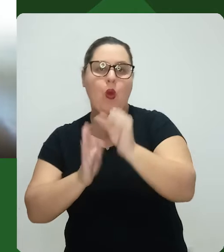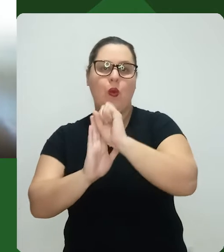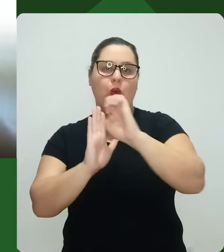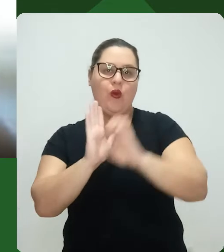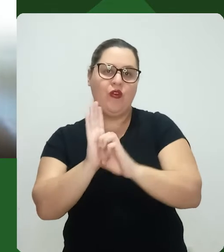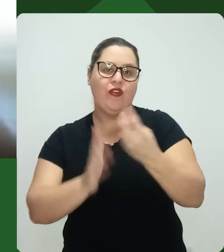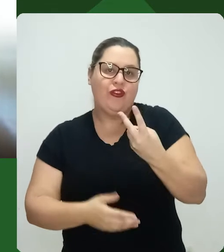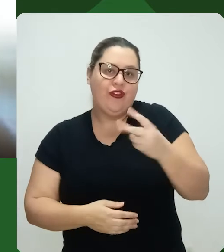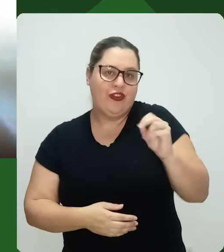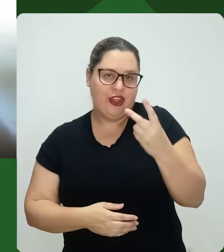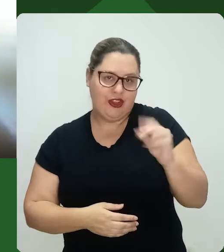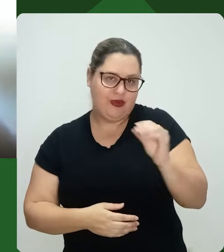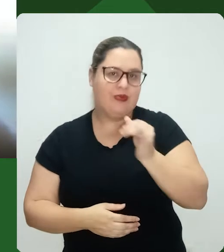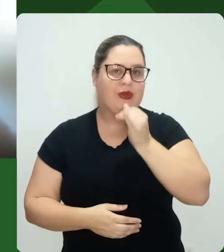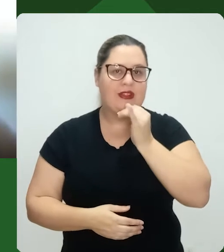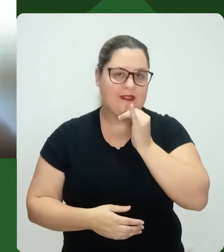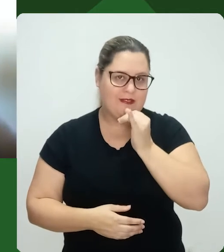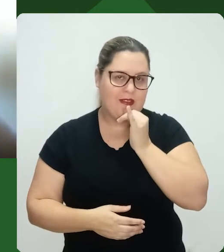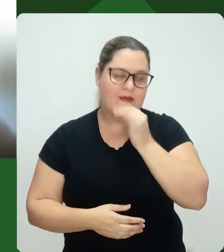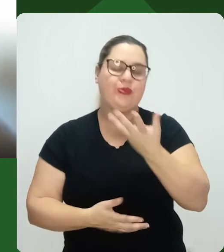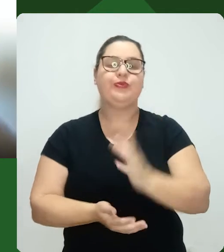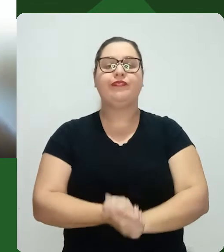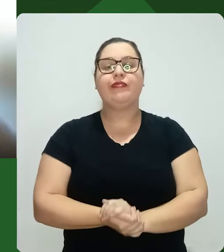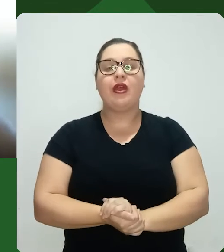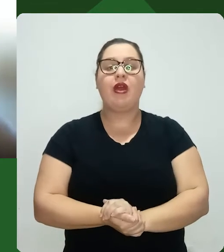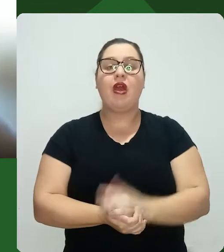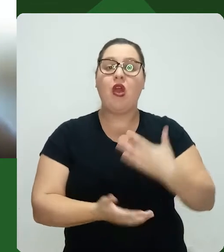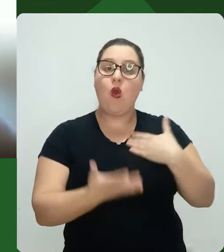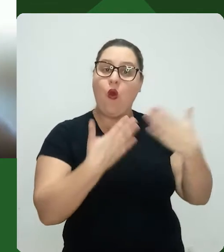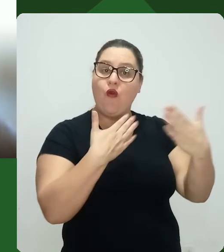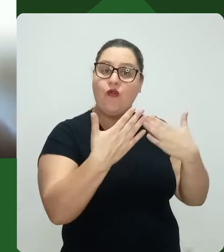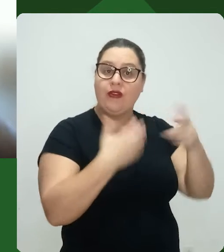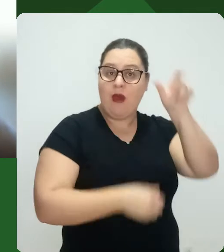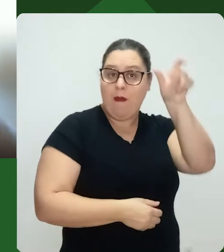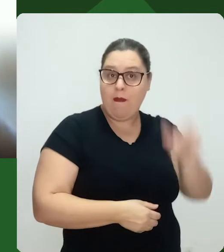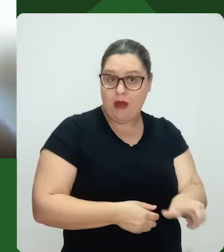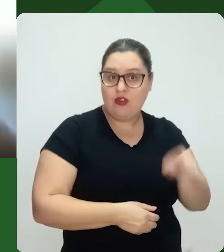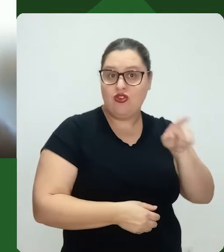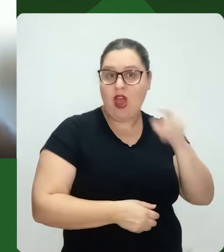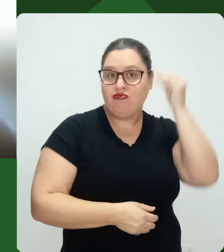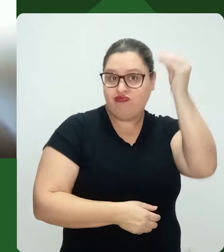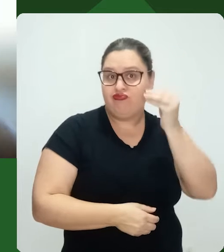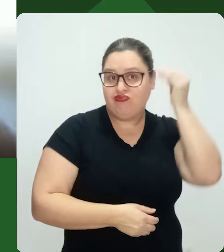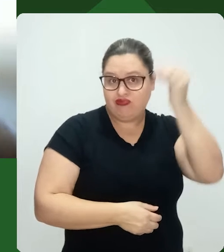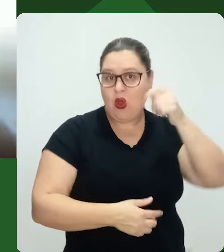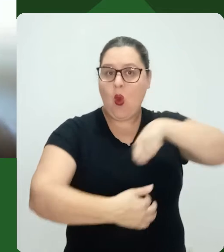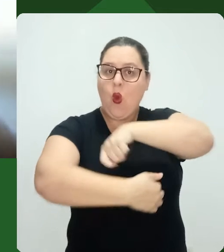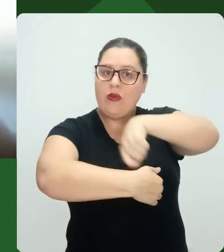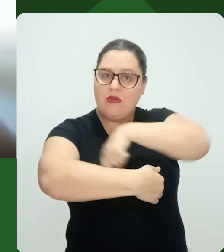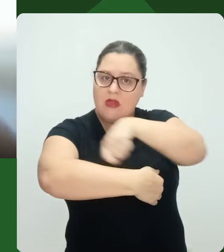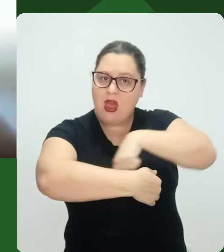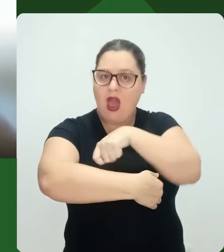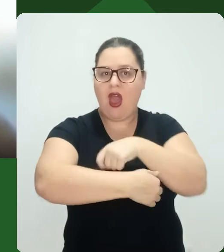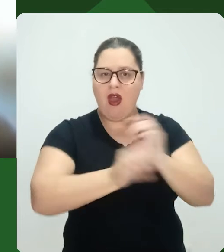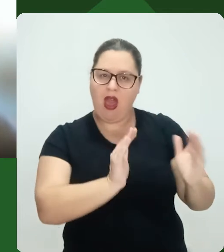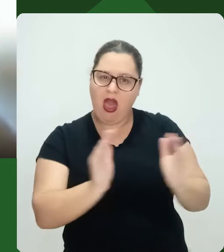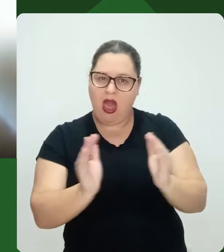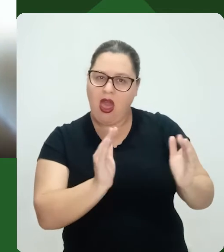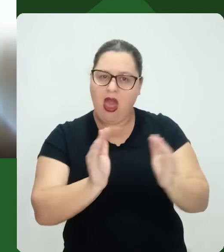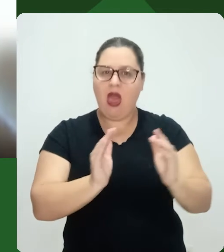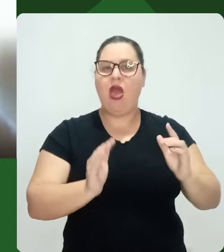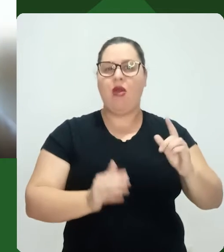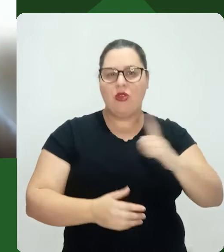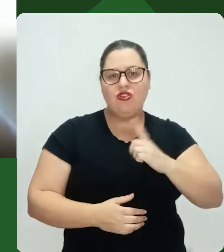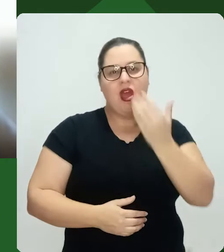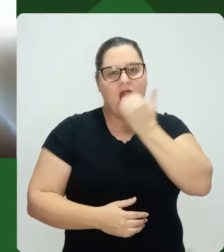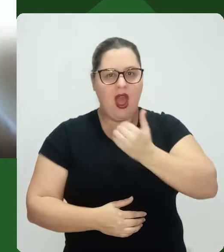da alimentação em Florianópolis no começo do século XX, por exemplo, na primeira metade, né? E eu conversar com alguém que viveu